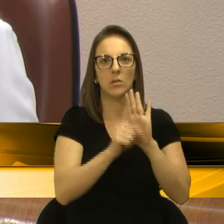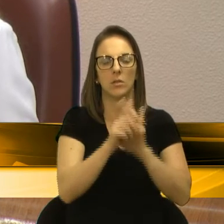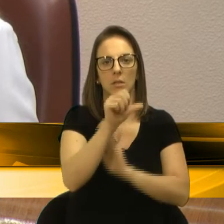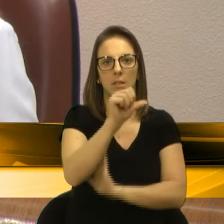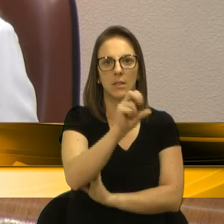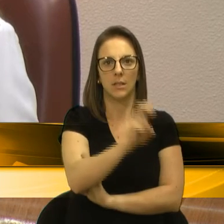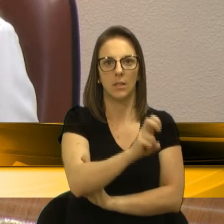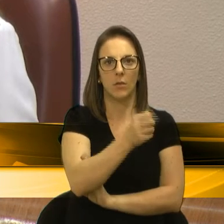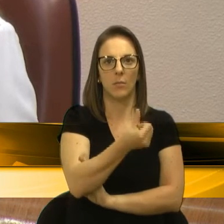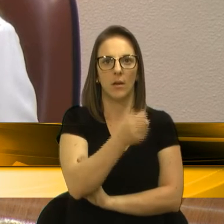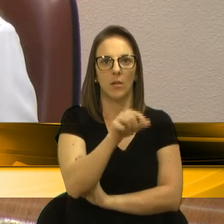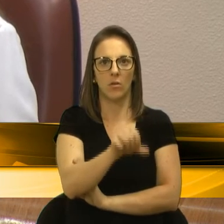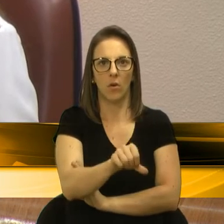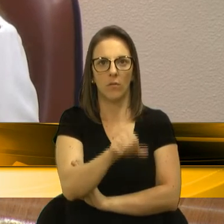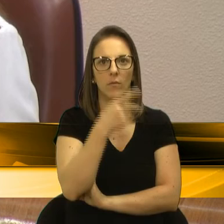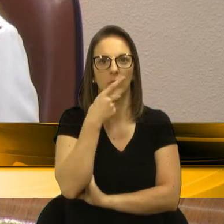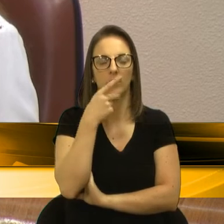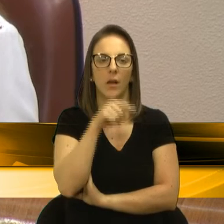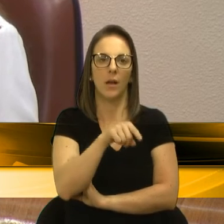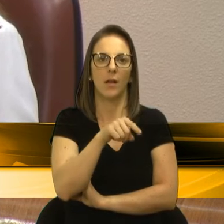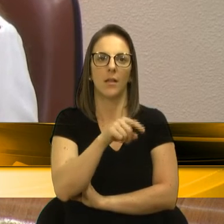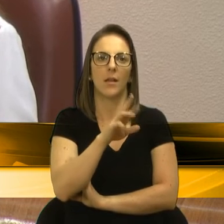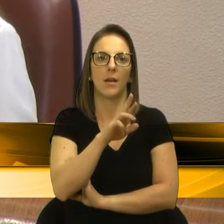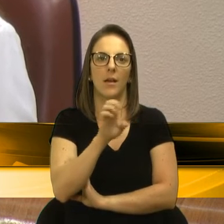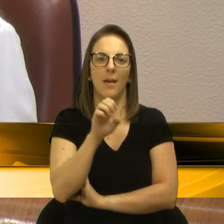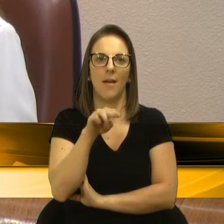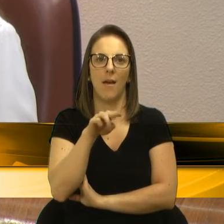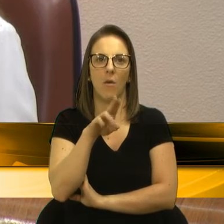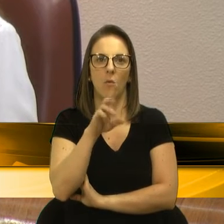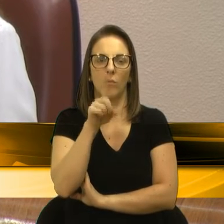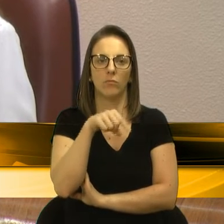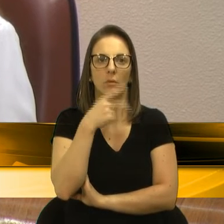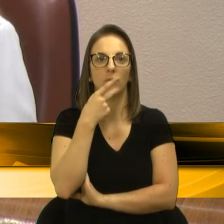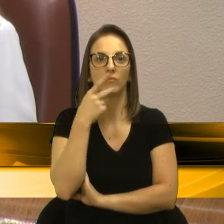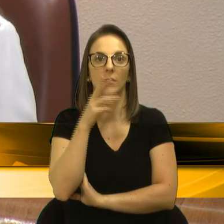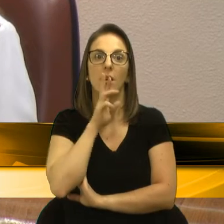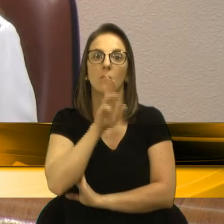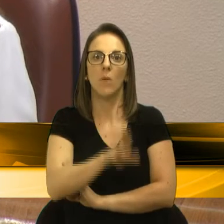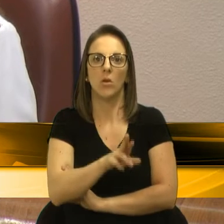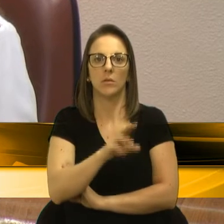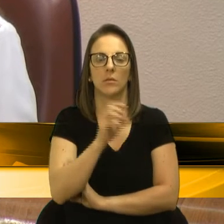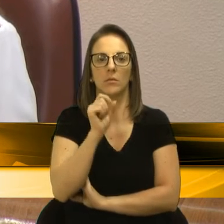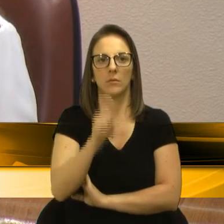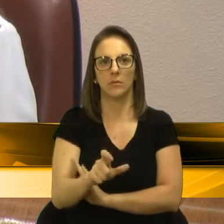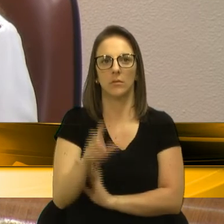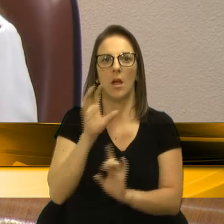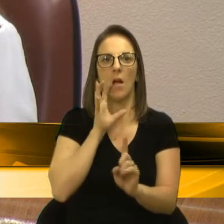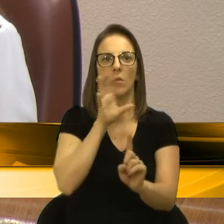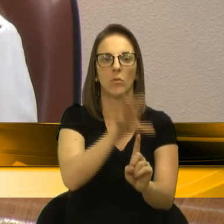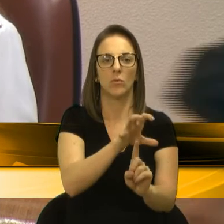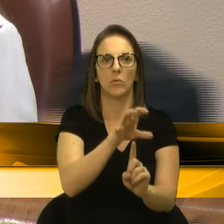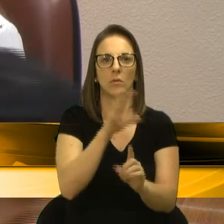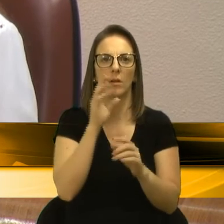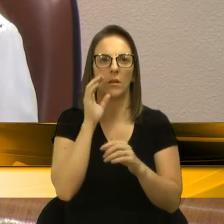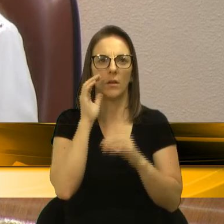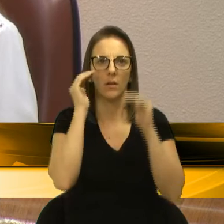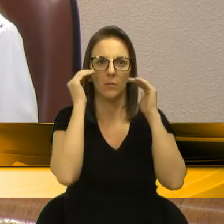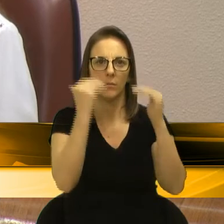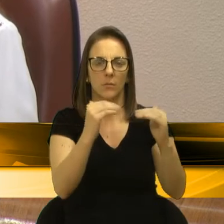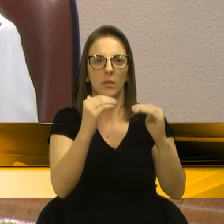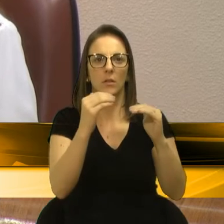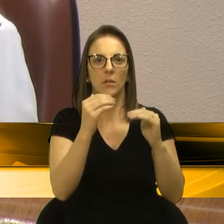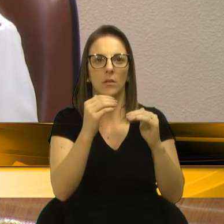Penal. Citação do réu para apresentar resposta à acusação. Observância aos princípios legais do contraditório e da ampla